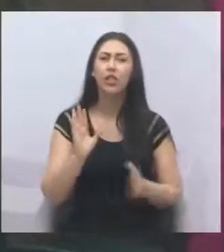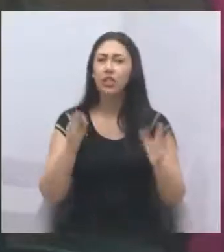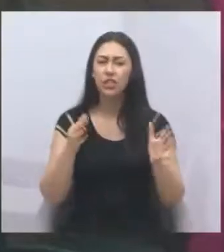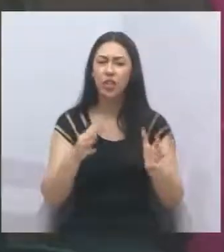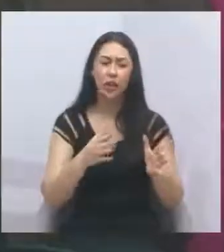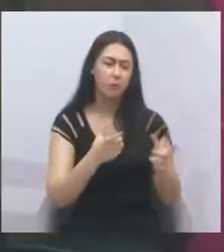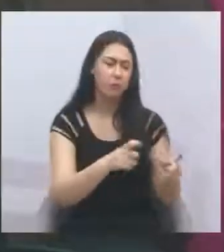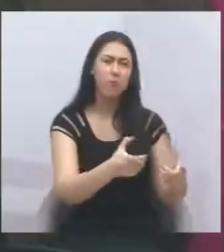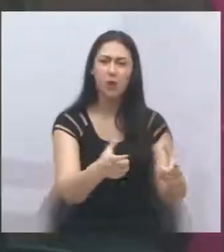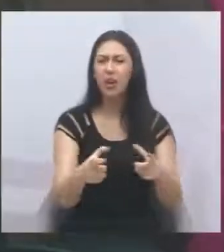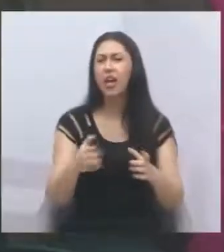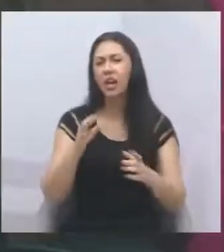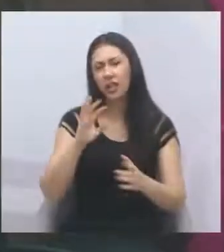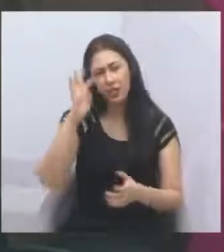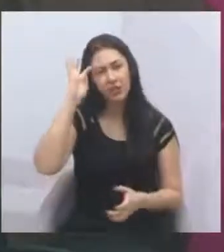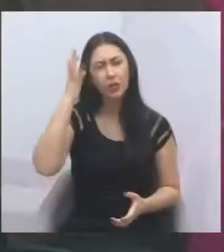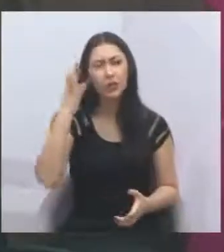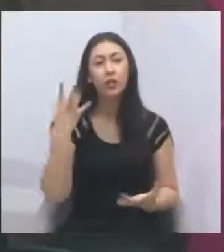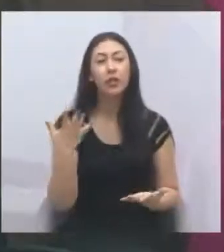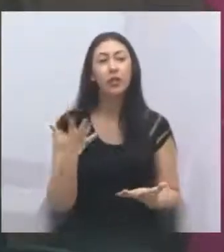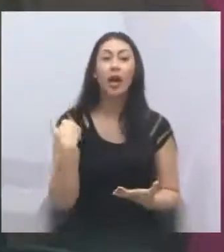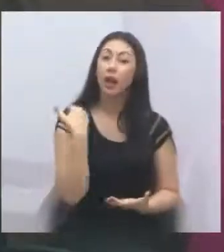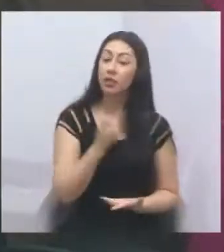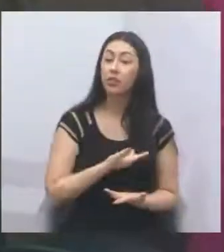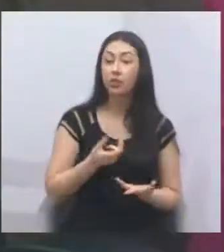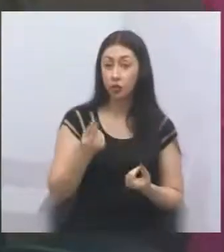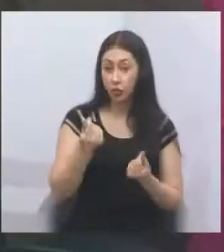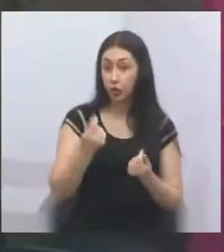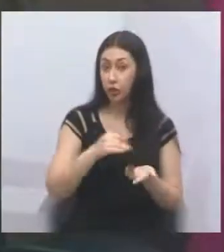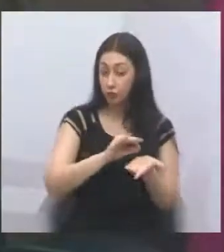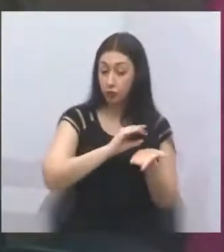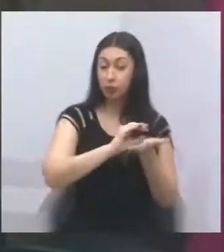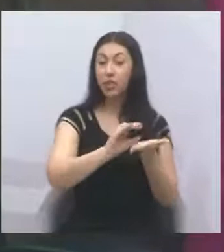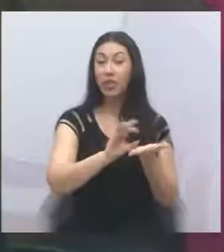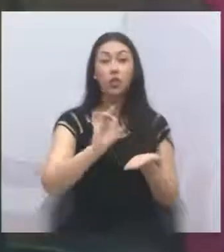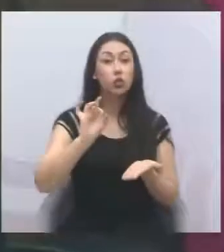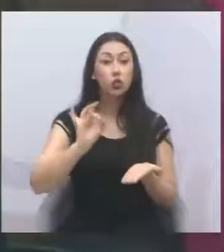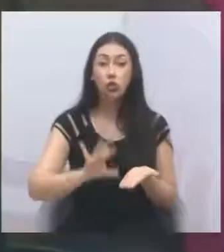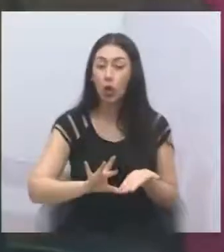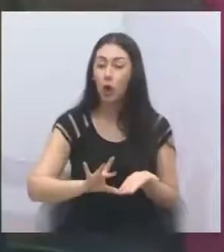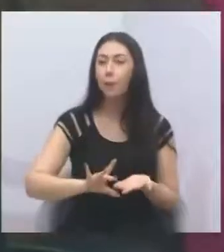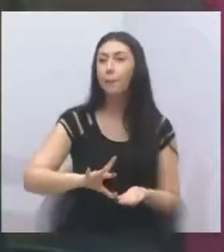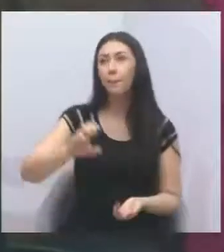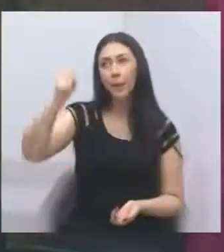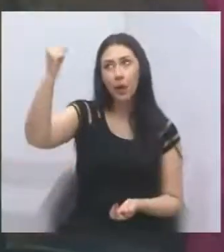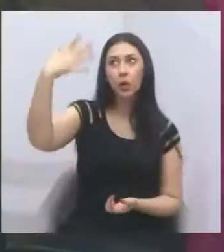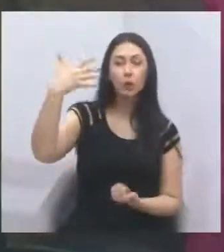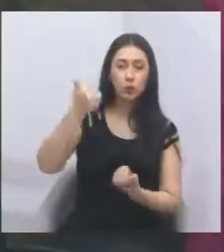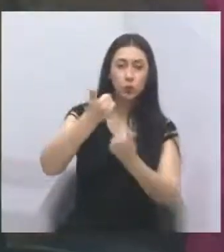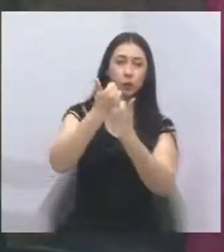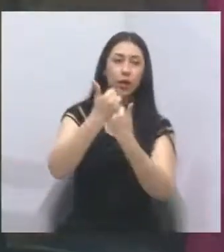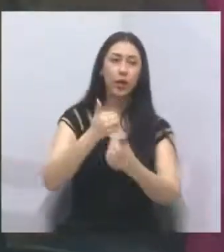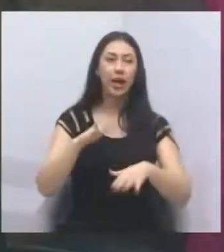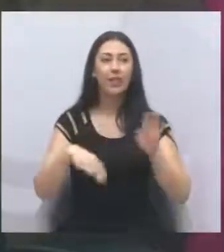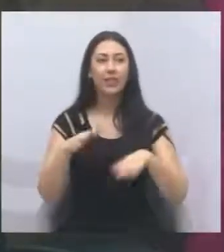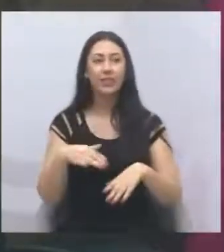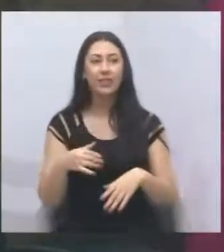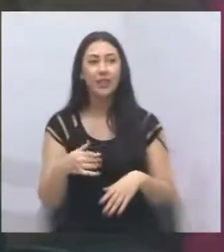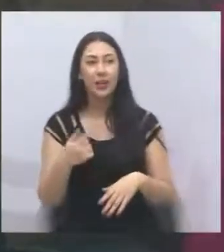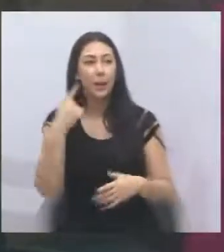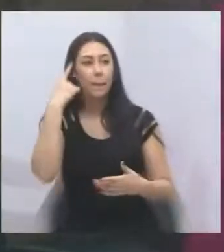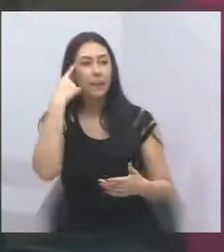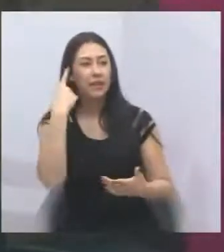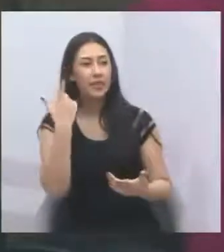Meia-Lua, Jardim Conquista e Mardevale. Então nós vamos mandar esse dinheiro para lá, exclusivo para as trocas de lâmpada. Então, de repente, se ele tiver com